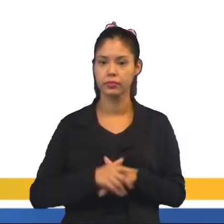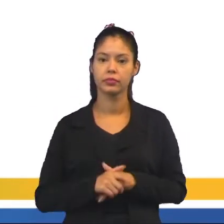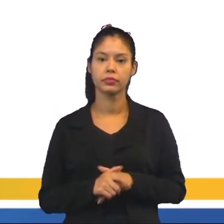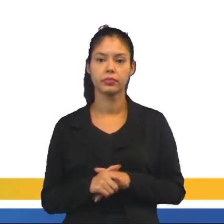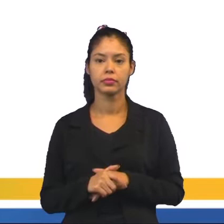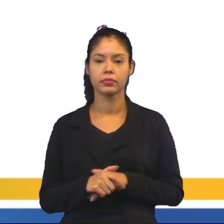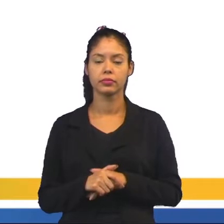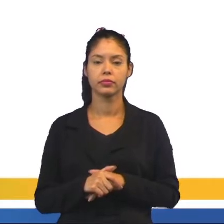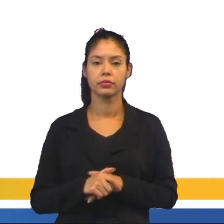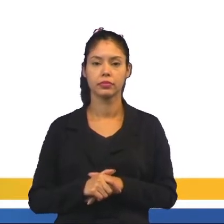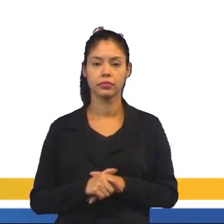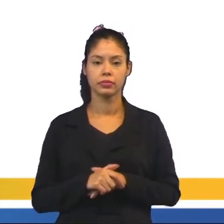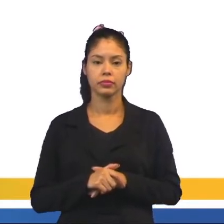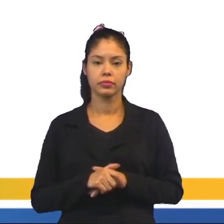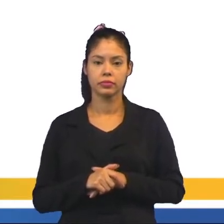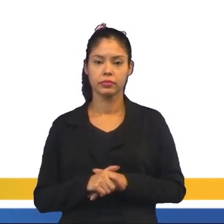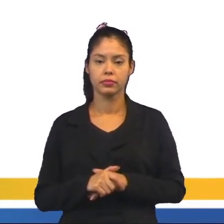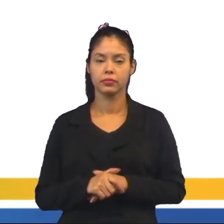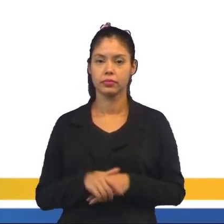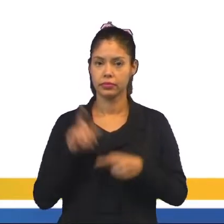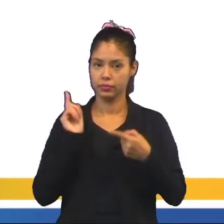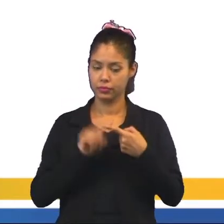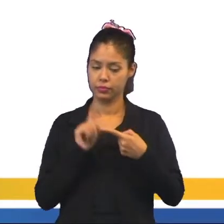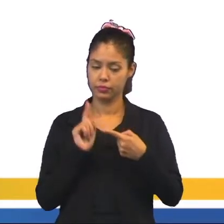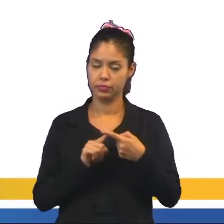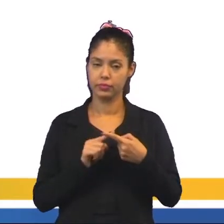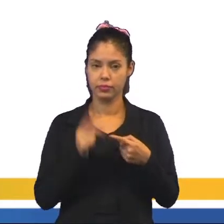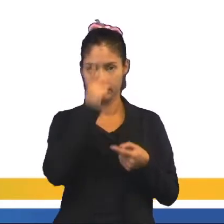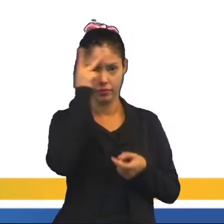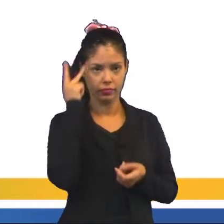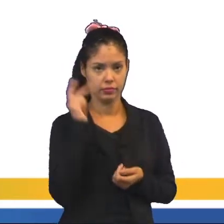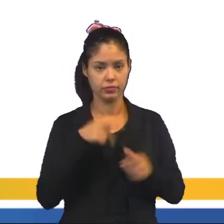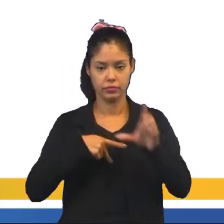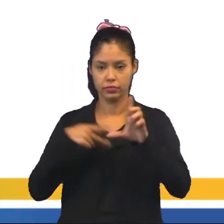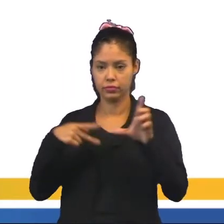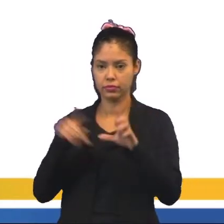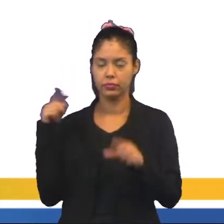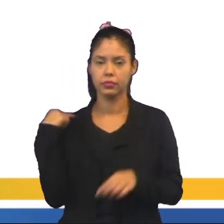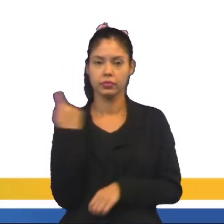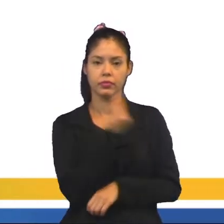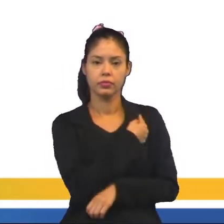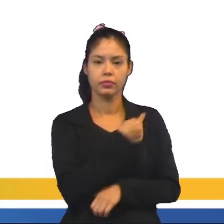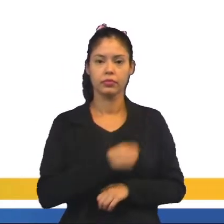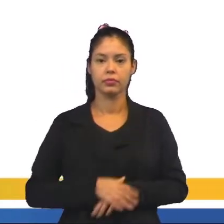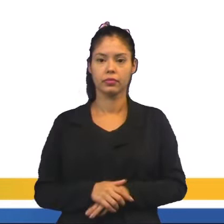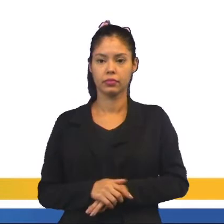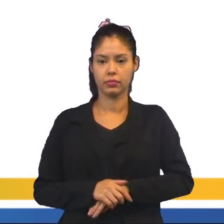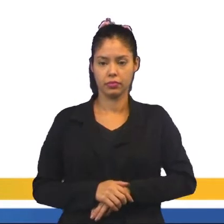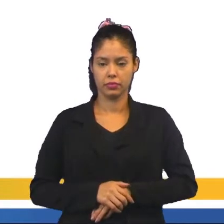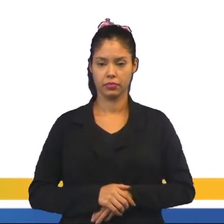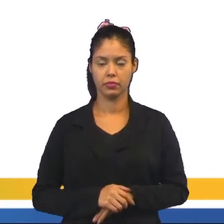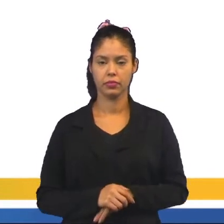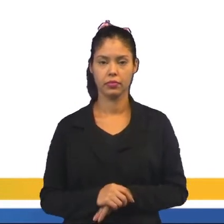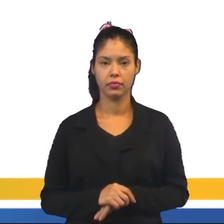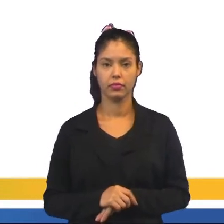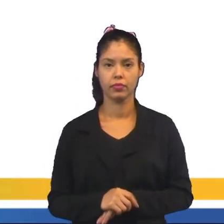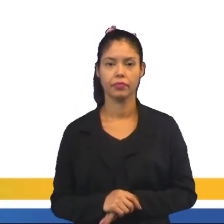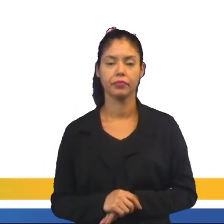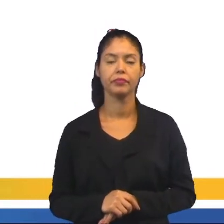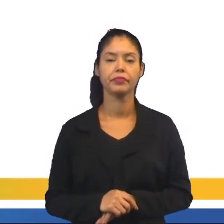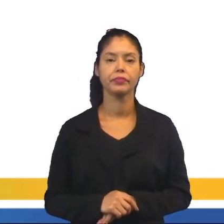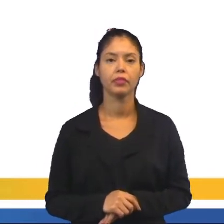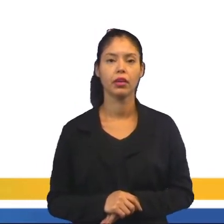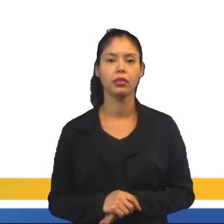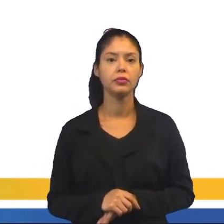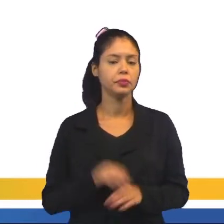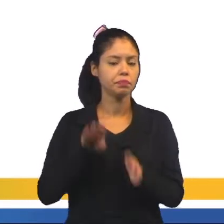né na primeira pessoa do plural né Nós nos outros chegaremos então